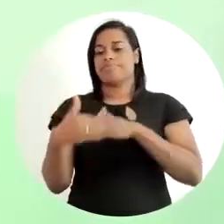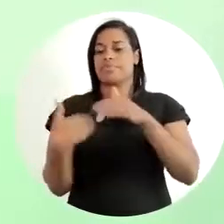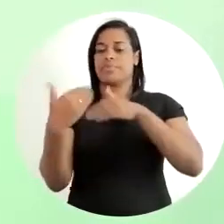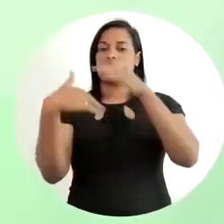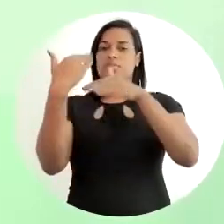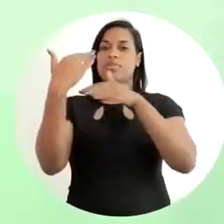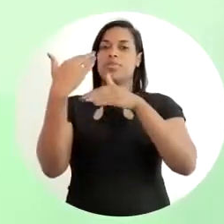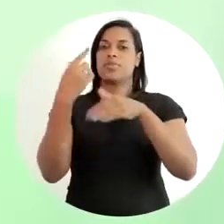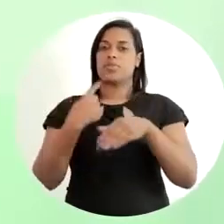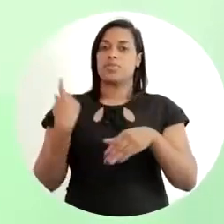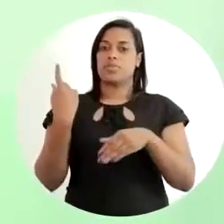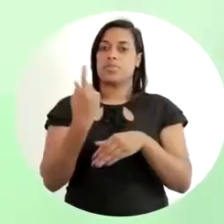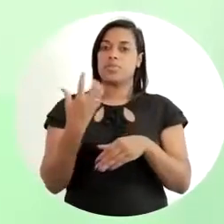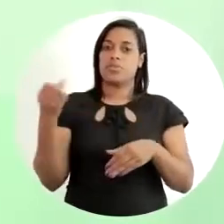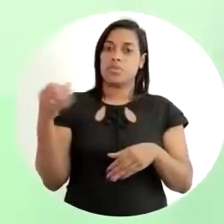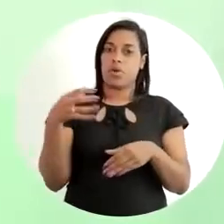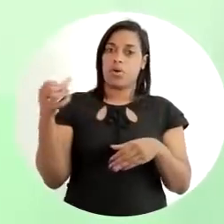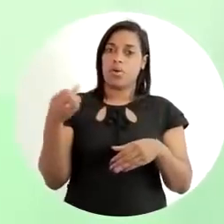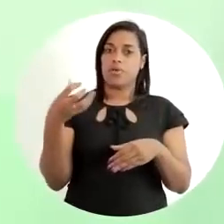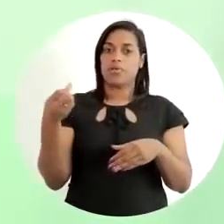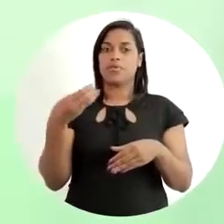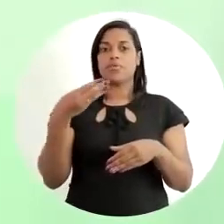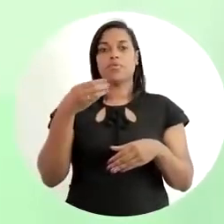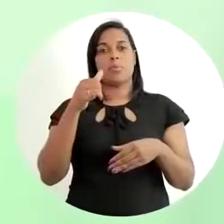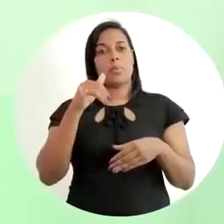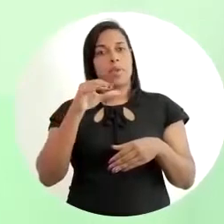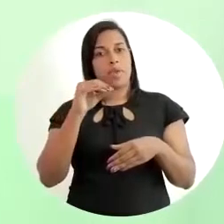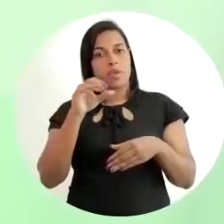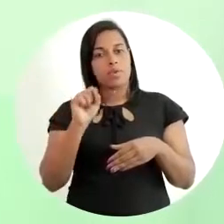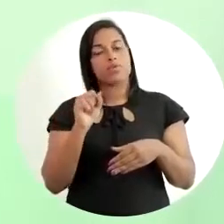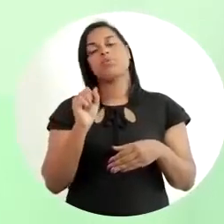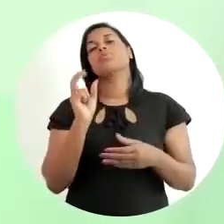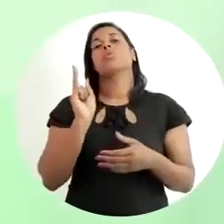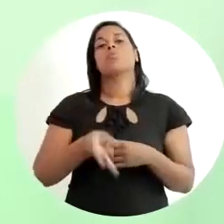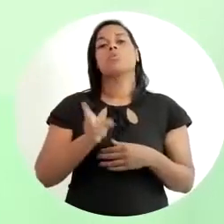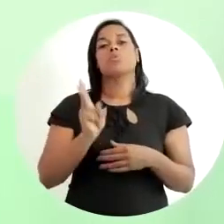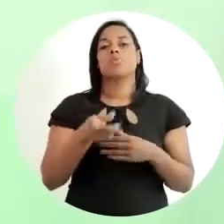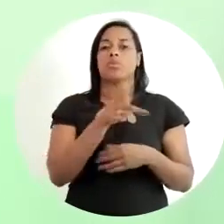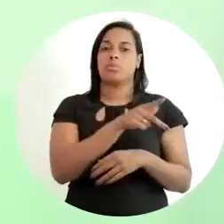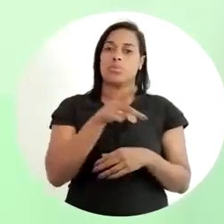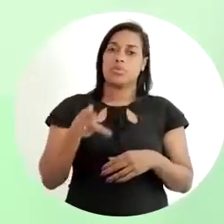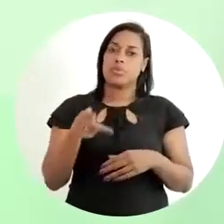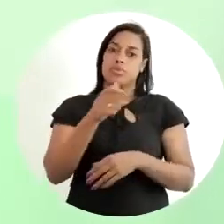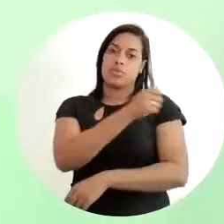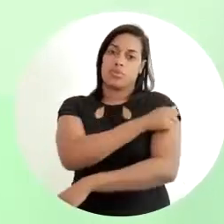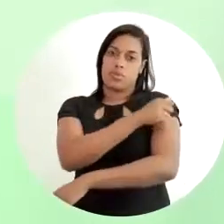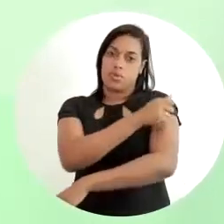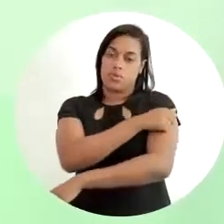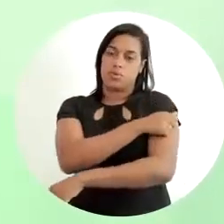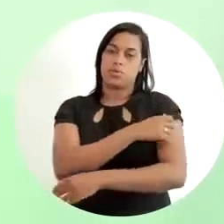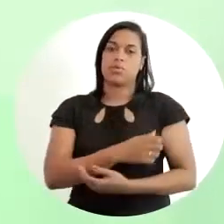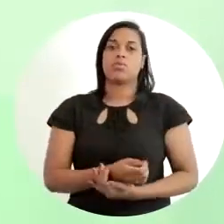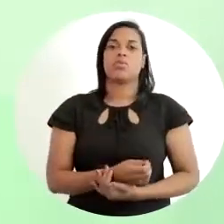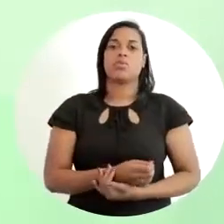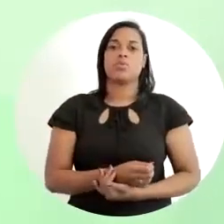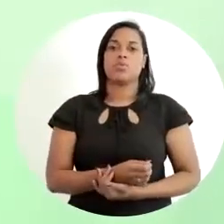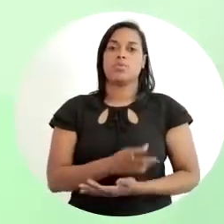vêm desenvolvendo novos mecanismos para que a condição do professor e do